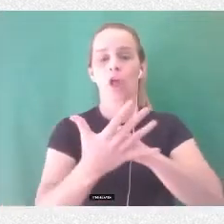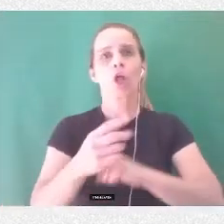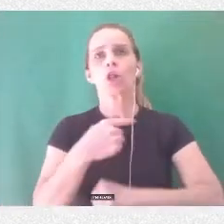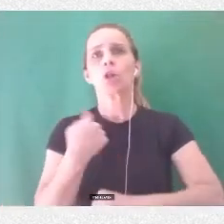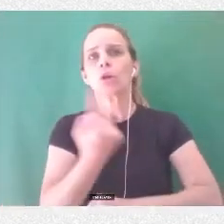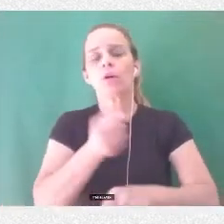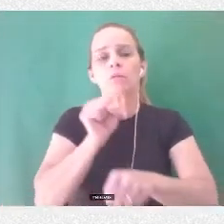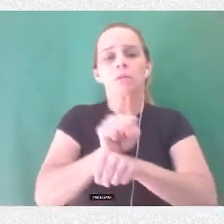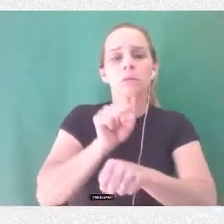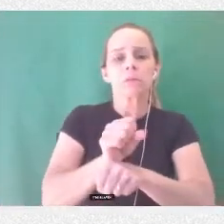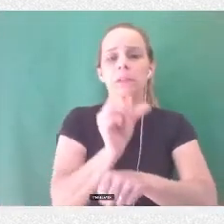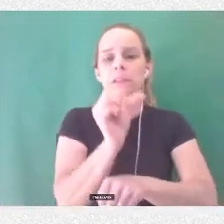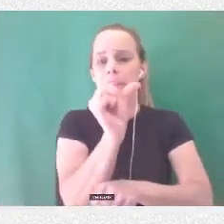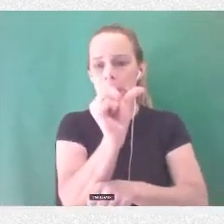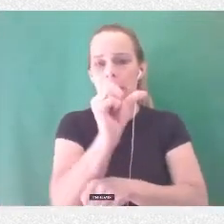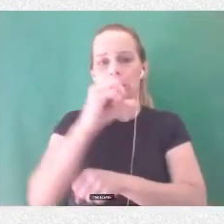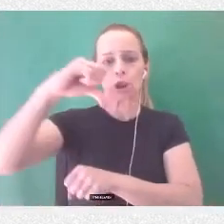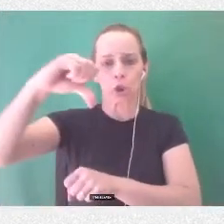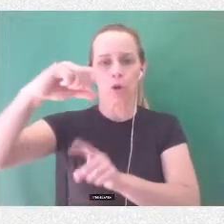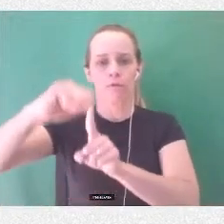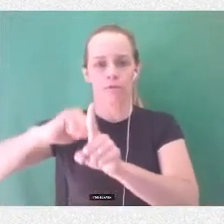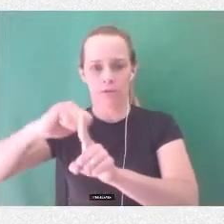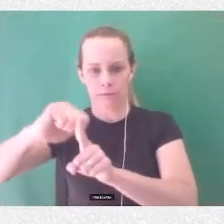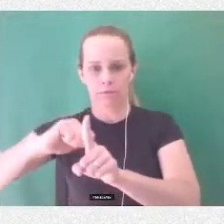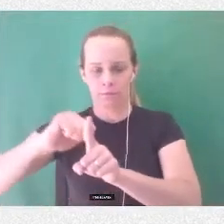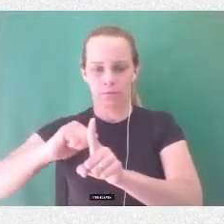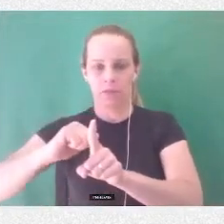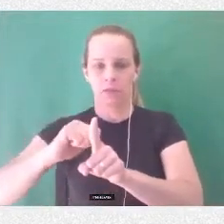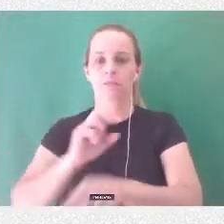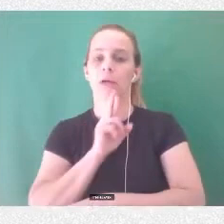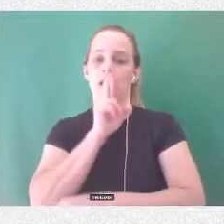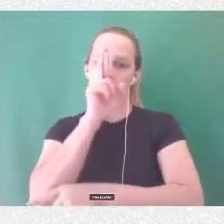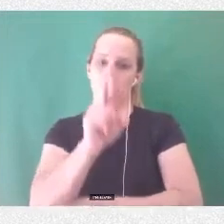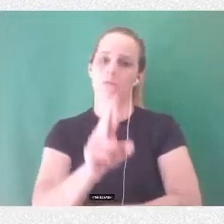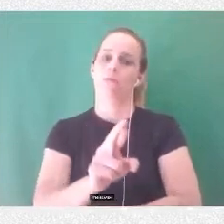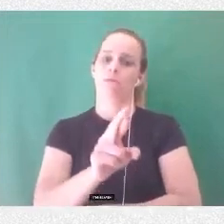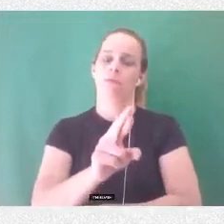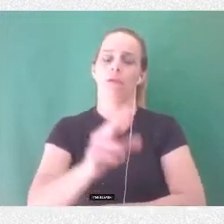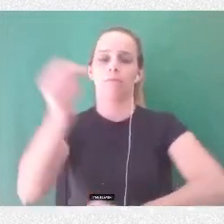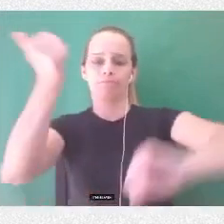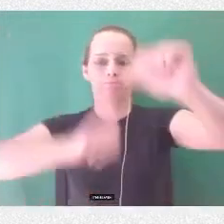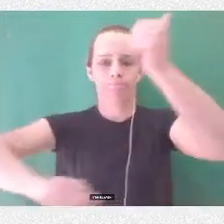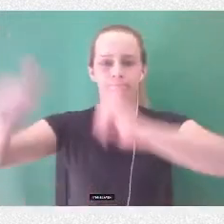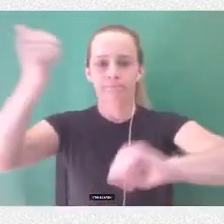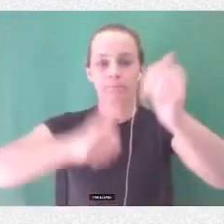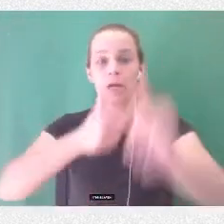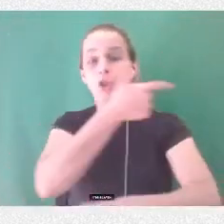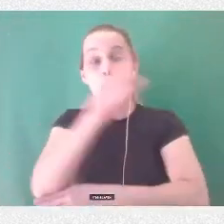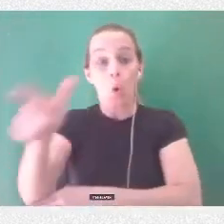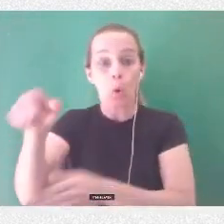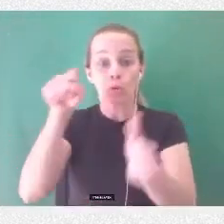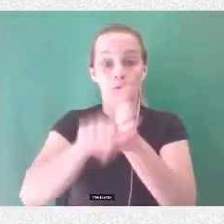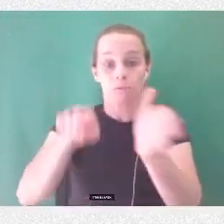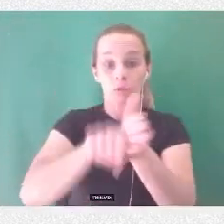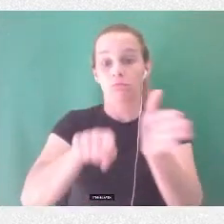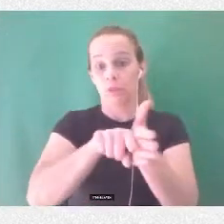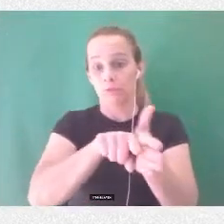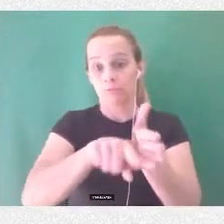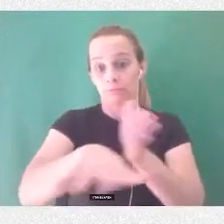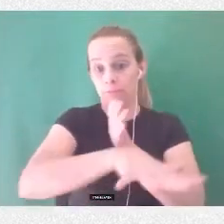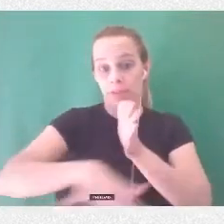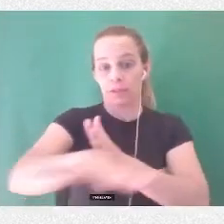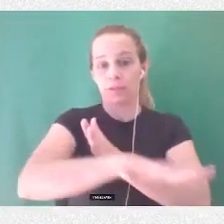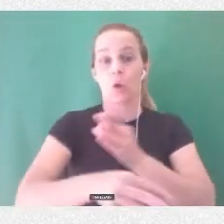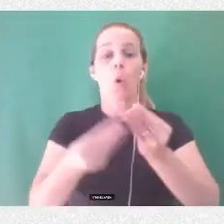entre 6 e 9 meses para trazer essa primeira resposta após uma análise interina, mas as demais questões de pesquisa, por exemplo, avaliação do